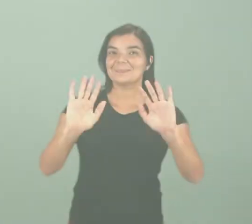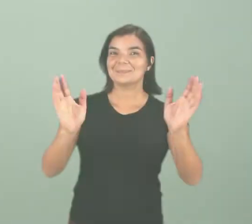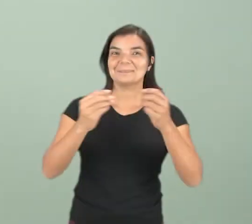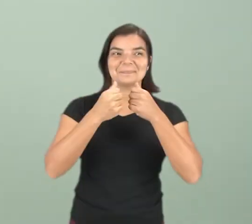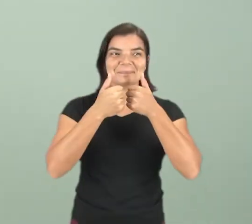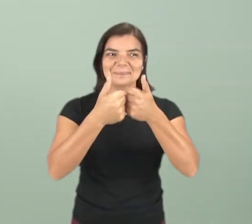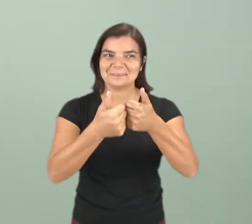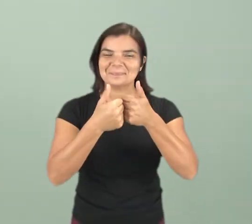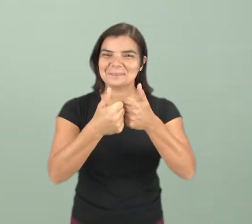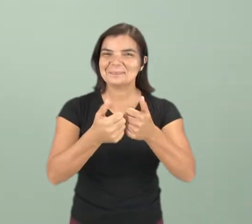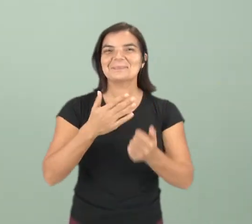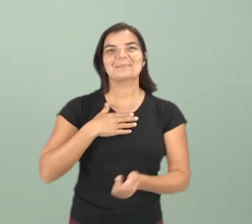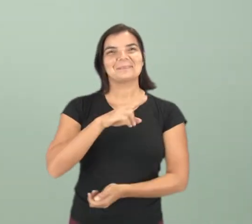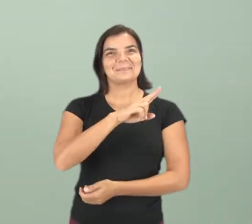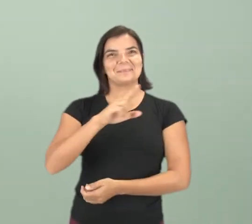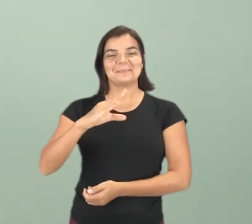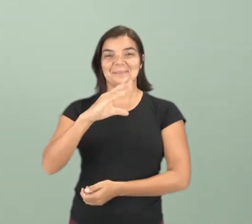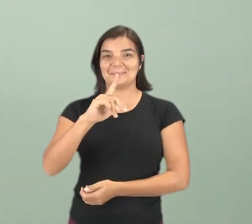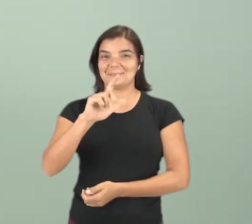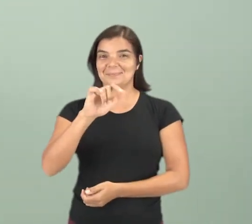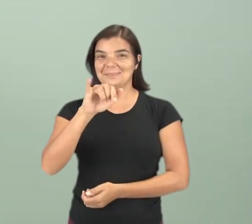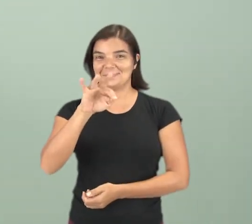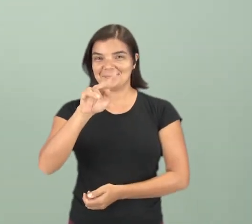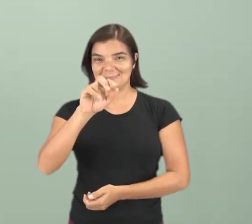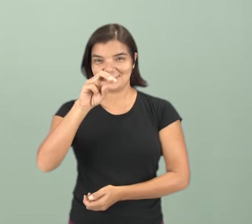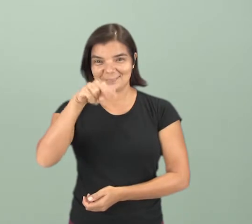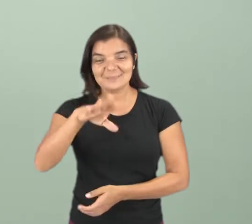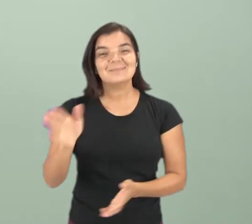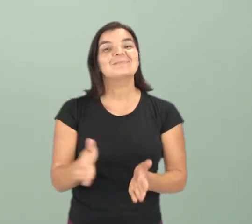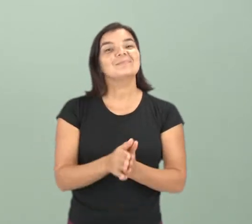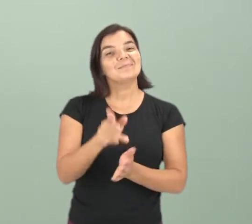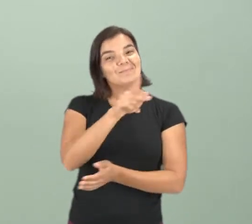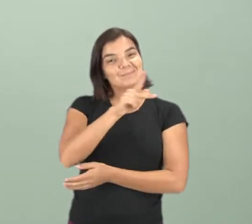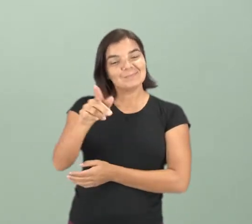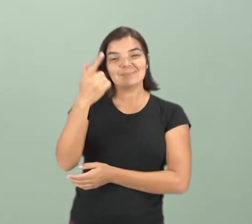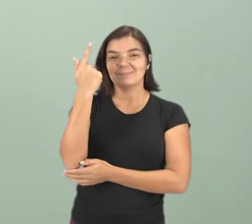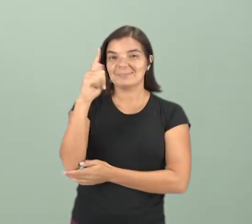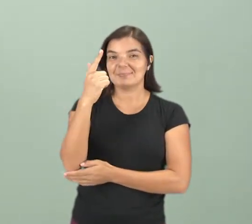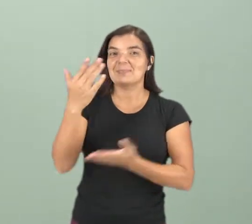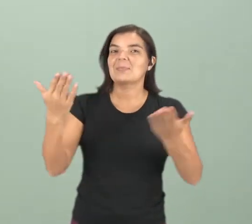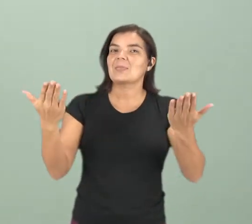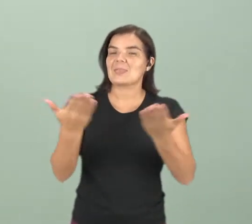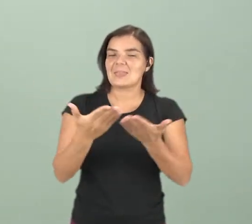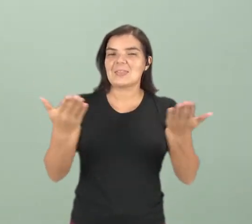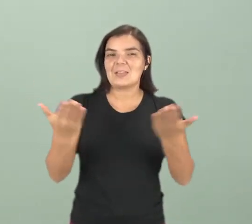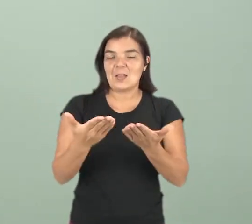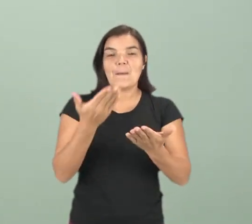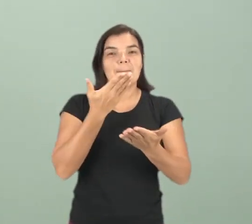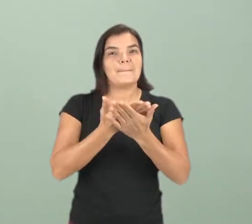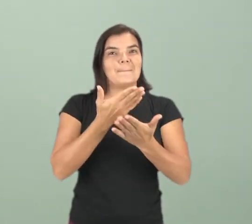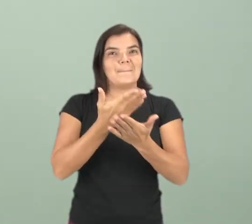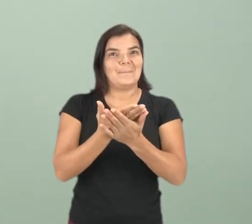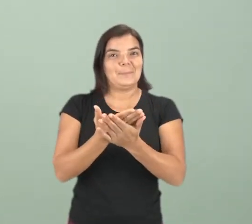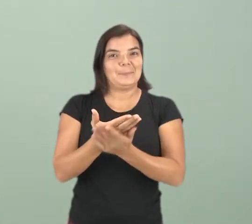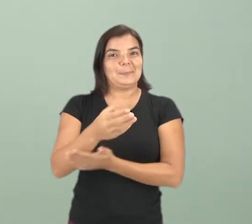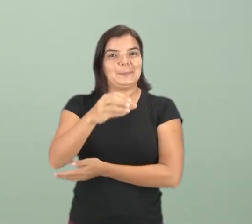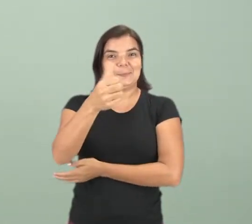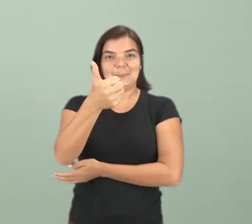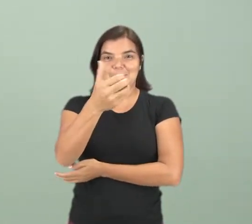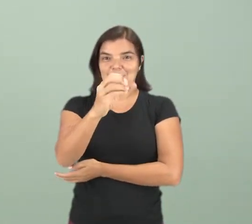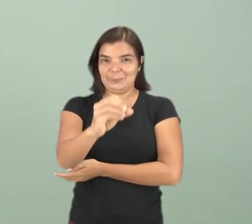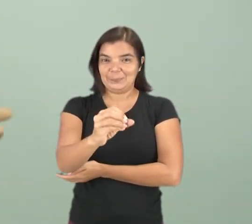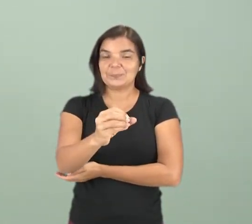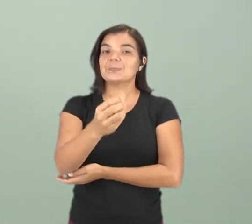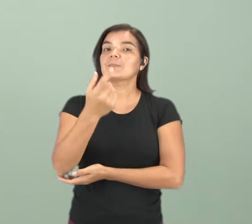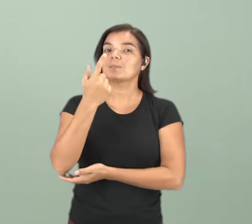Olá, tudo bem? Meu nome é Cleilton Amaral, professor de Geografia, e hoje vamos para a aula número 10